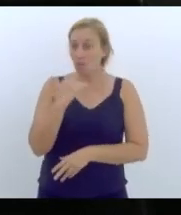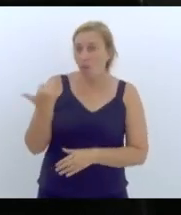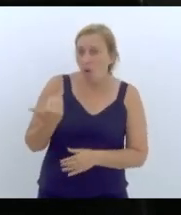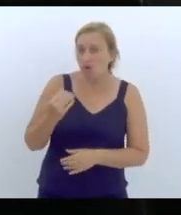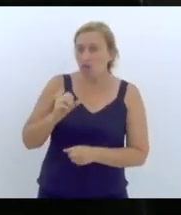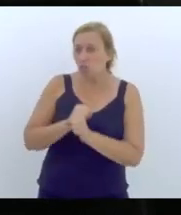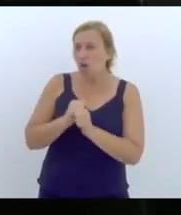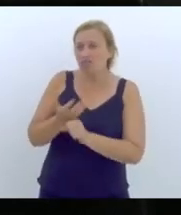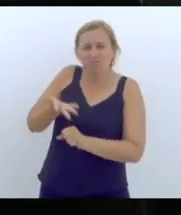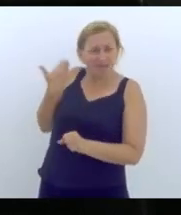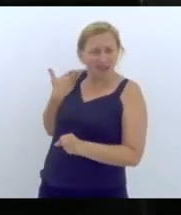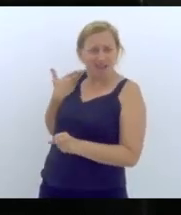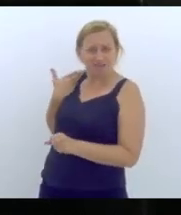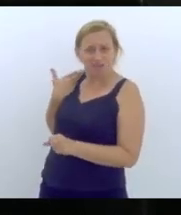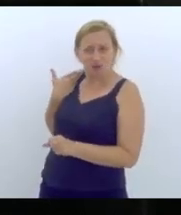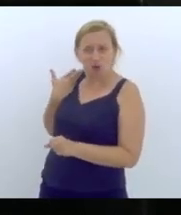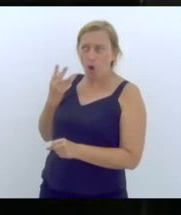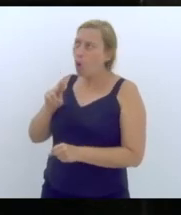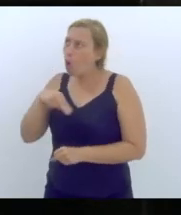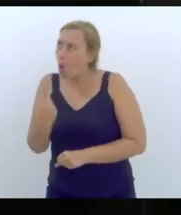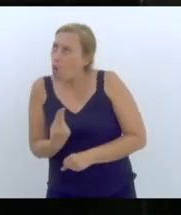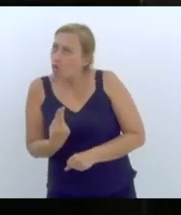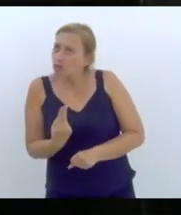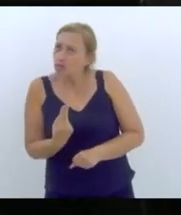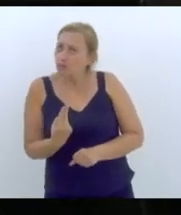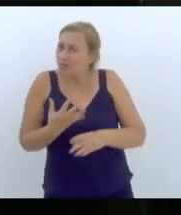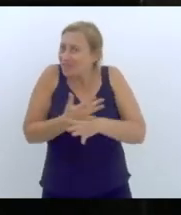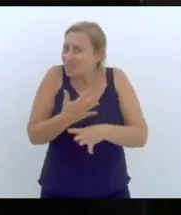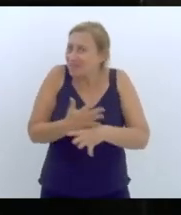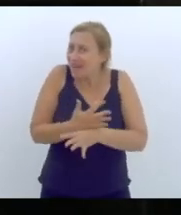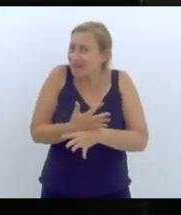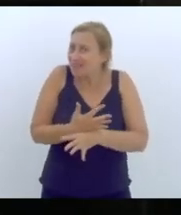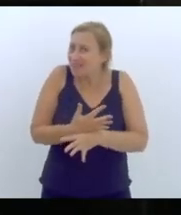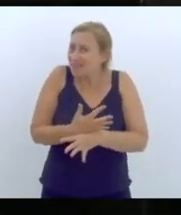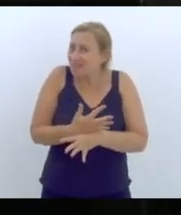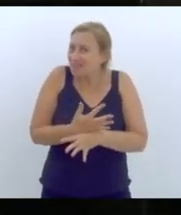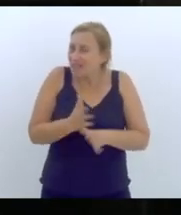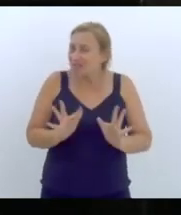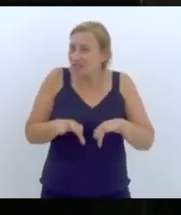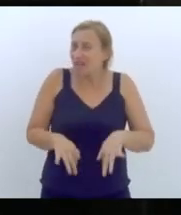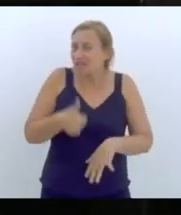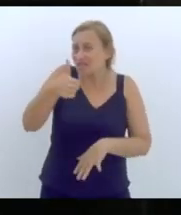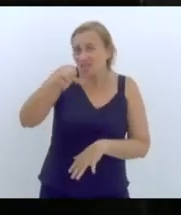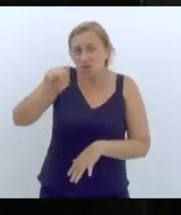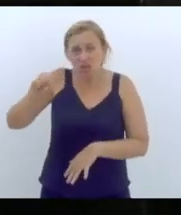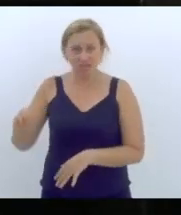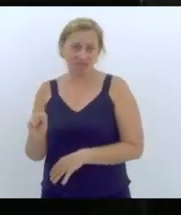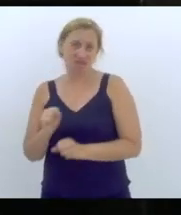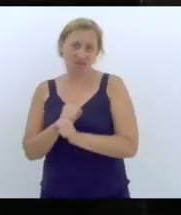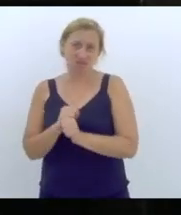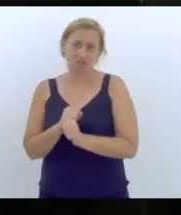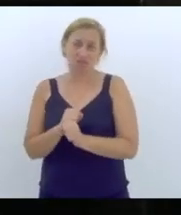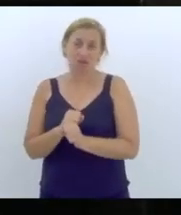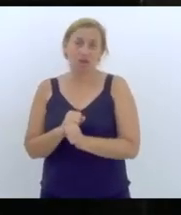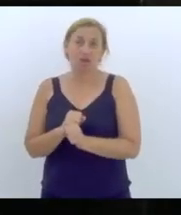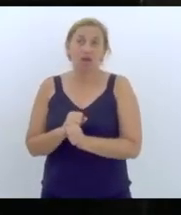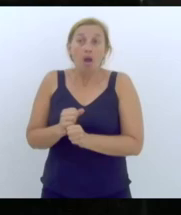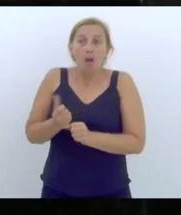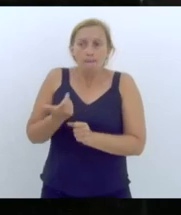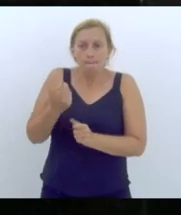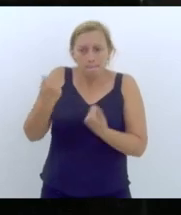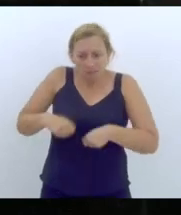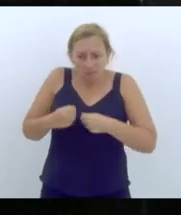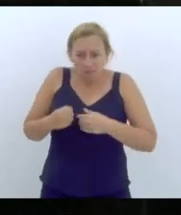ano passado, apenas quando a cidade completa 180 anos. Precisamos